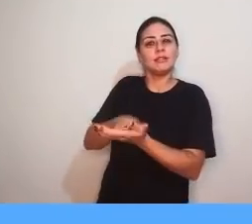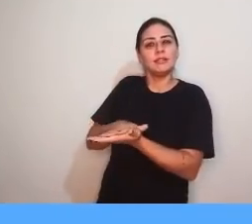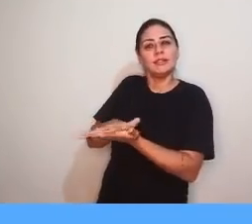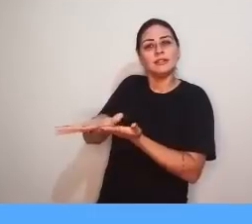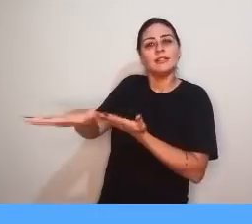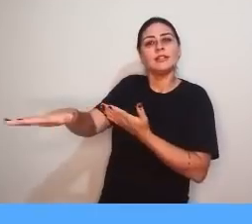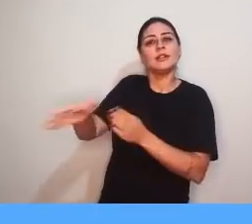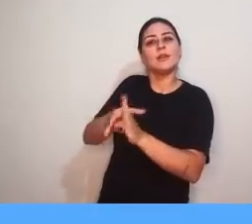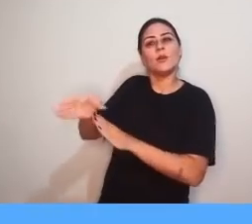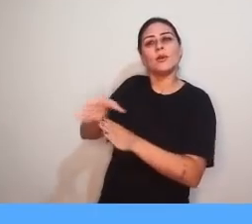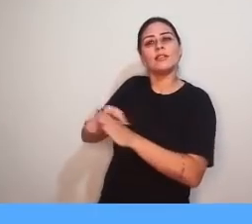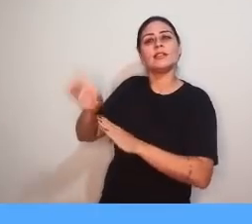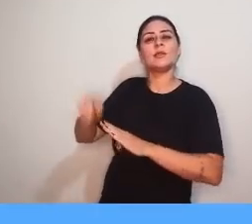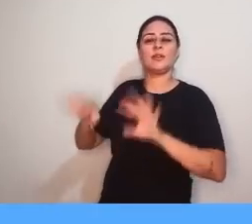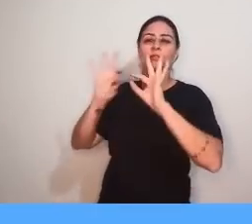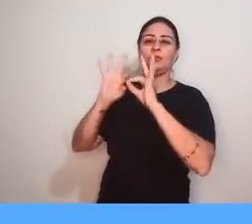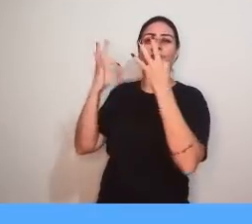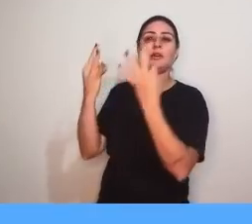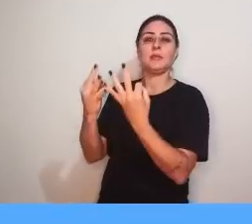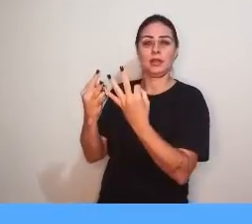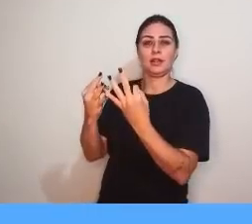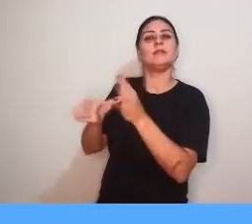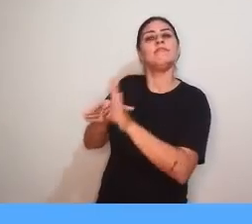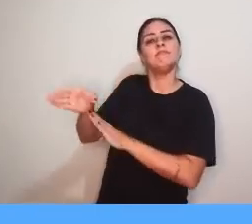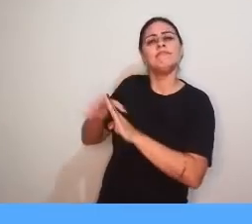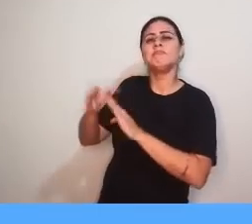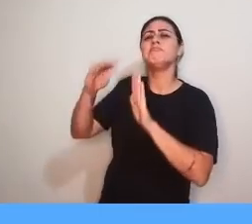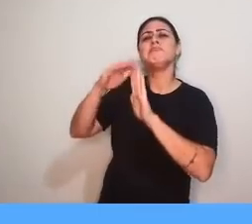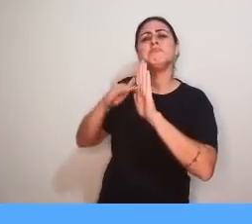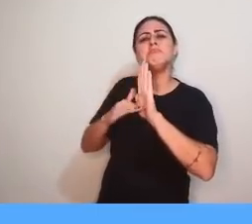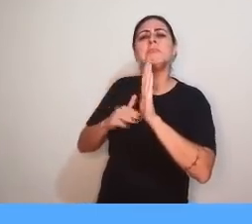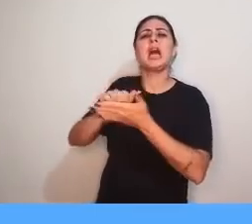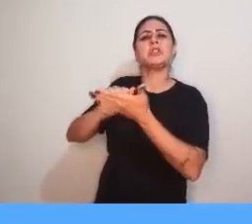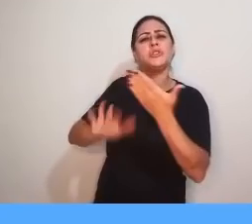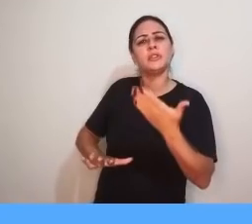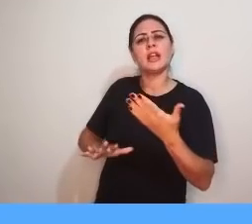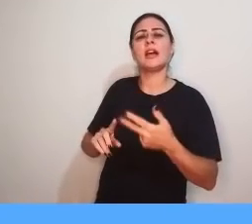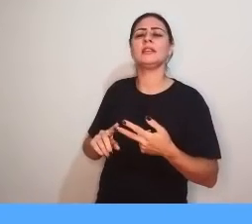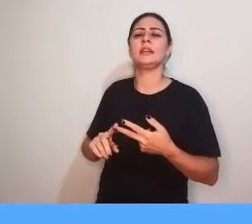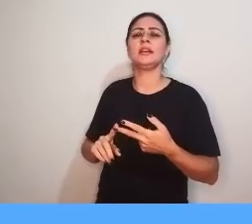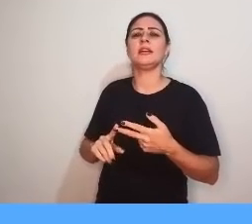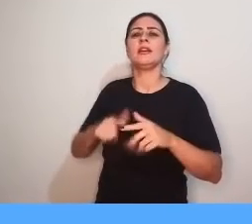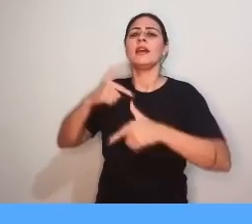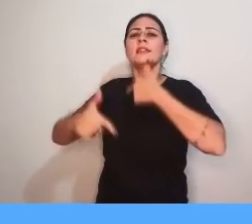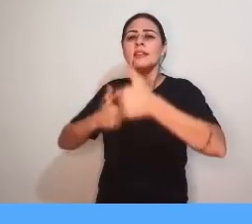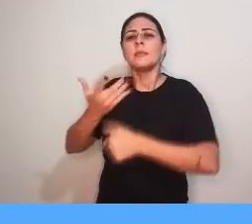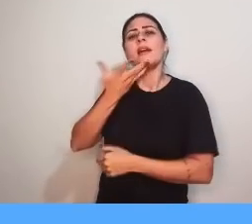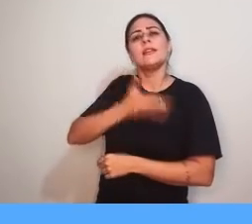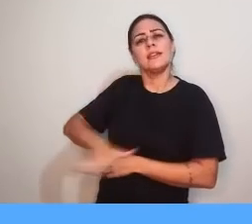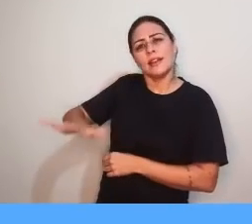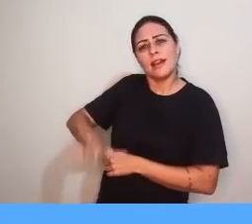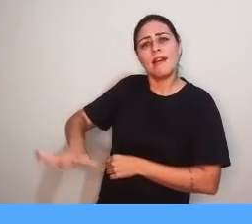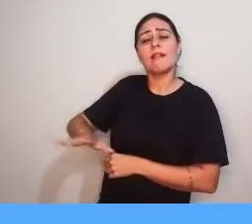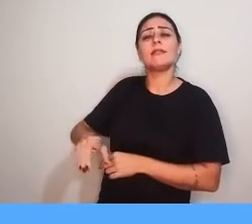famílias. Orientações das mais diversas. Orientação de atividade, orientação de trabalho com as crianças, de ir até a escola fazer